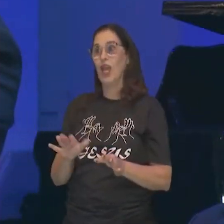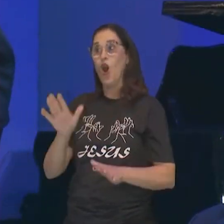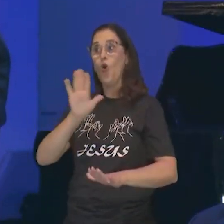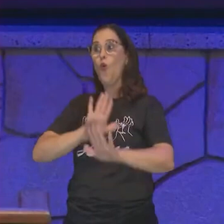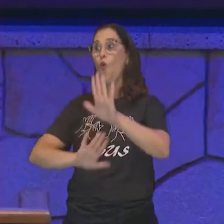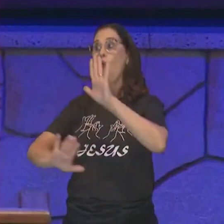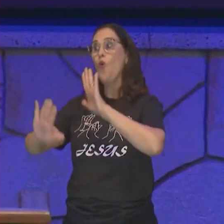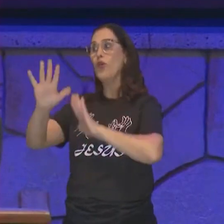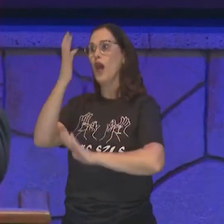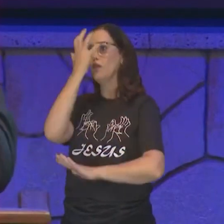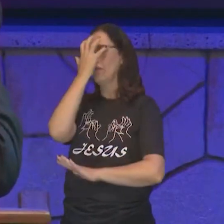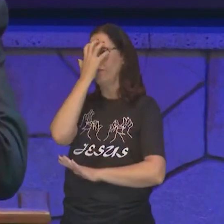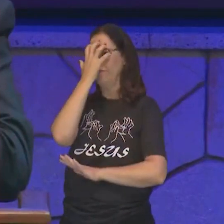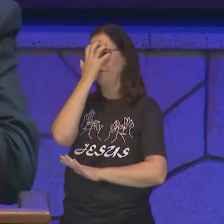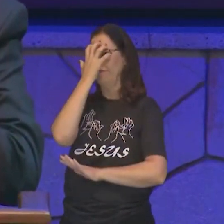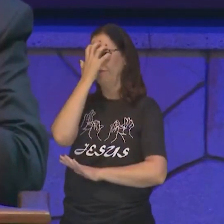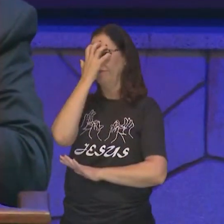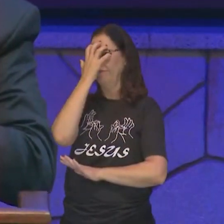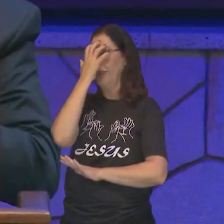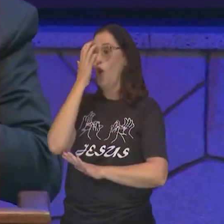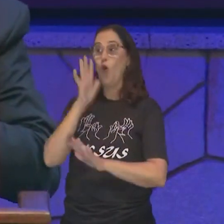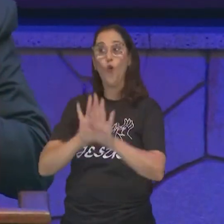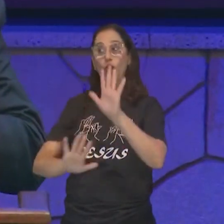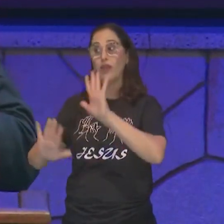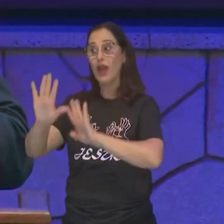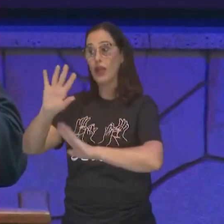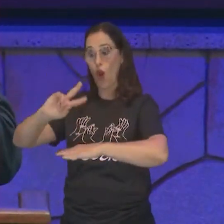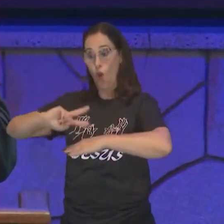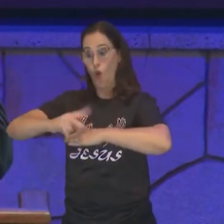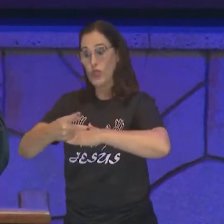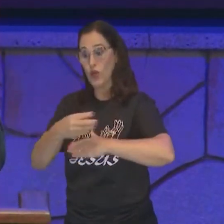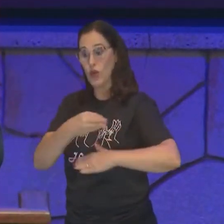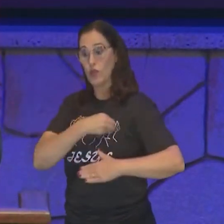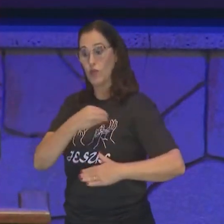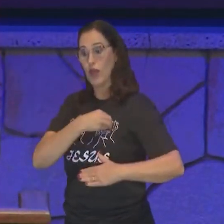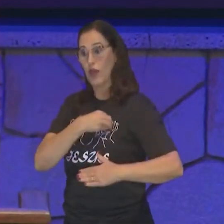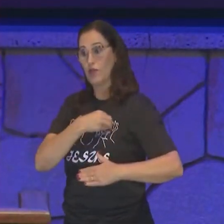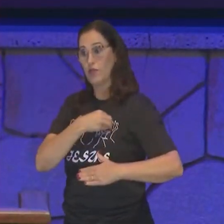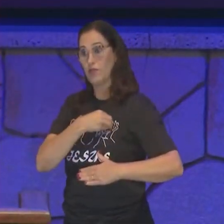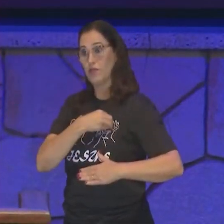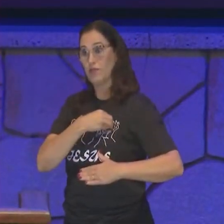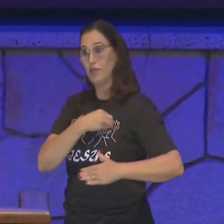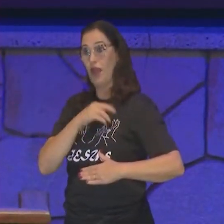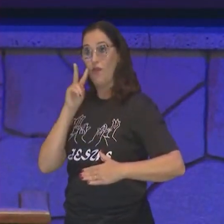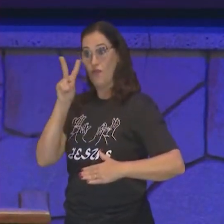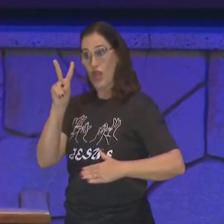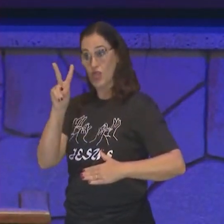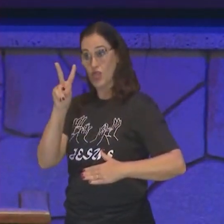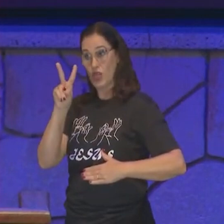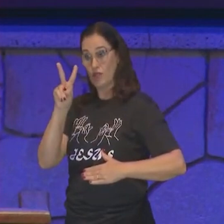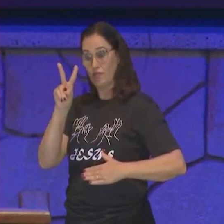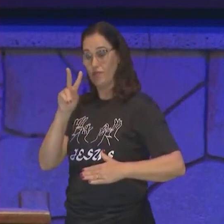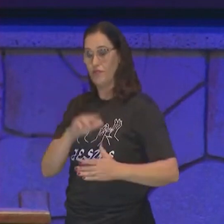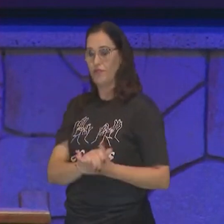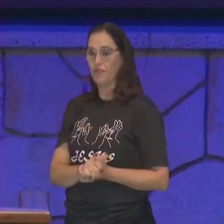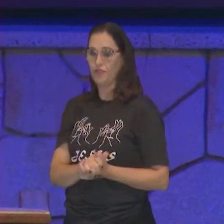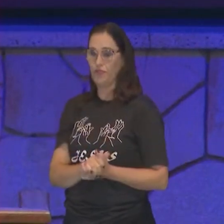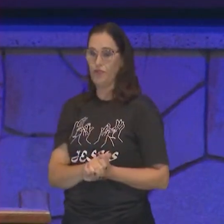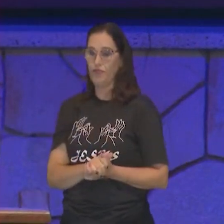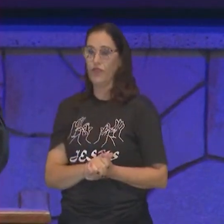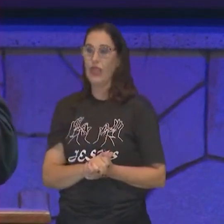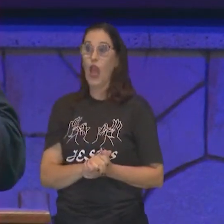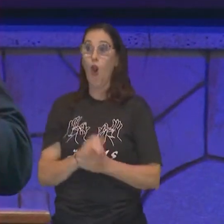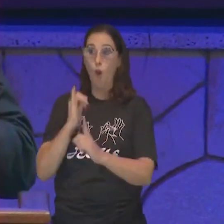Cuidado com as máscaras. Consequências do pecado. Veja o que foi que disse